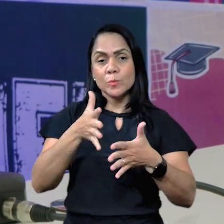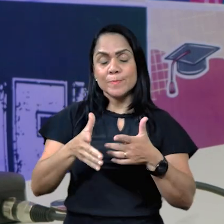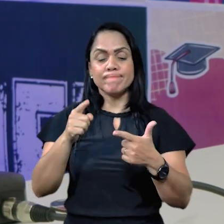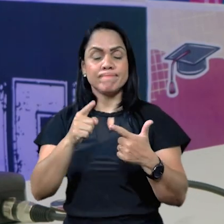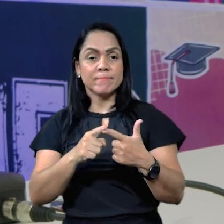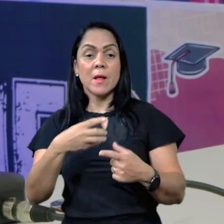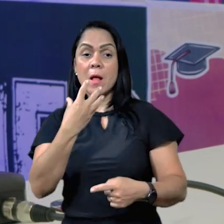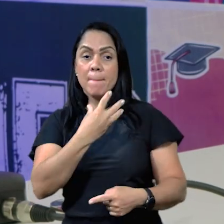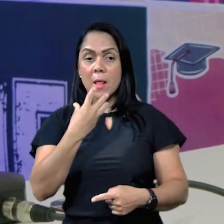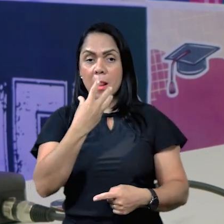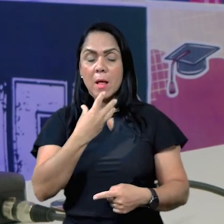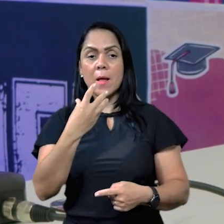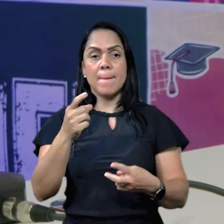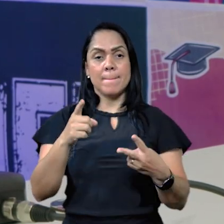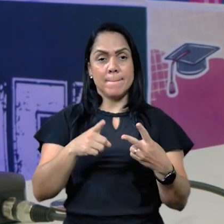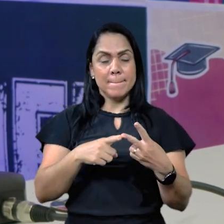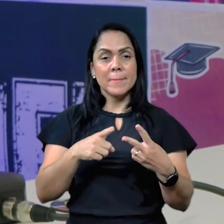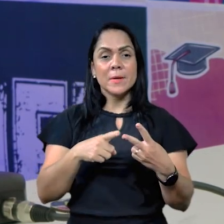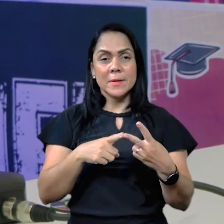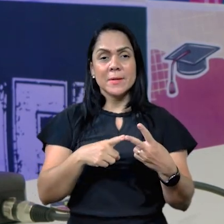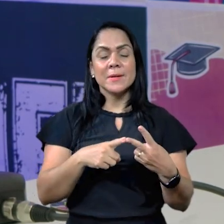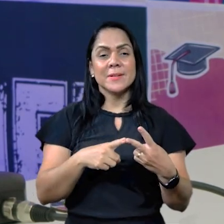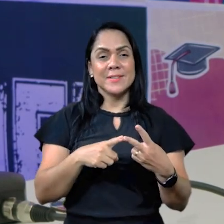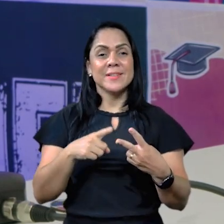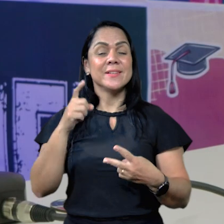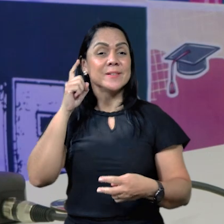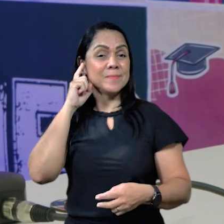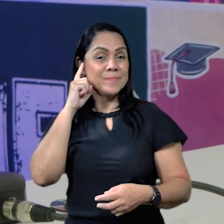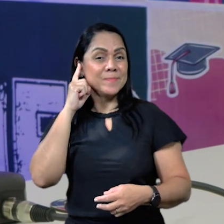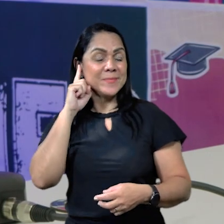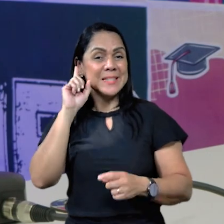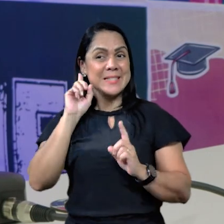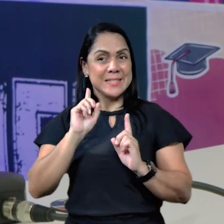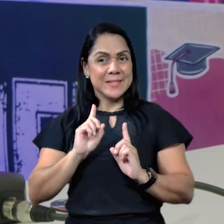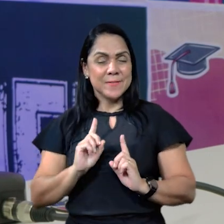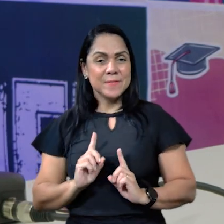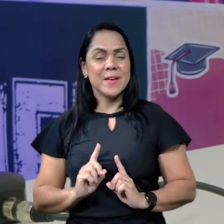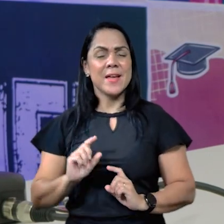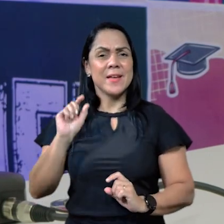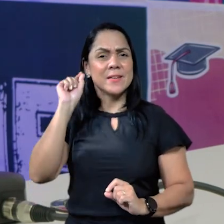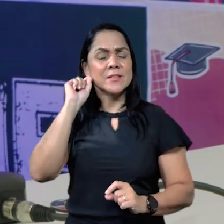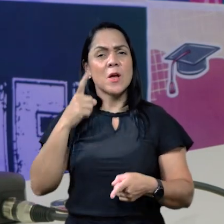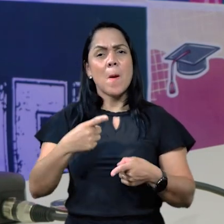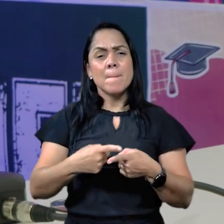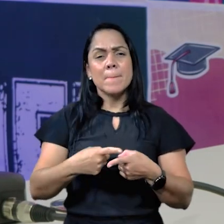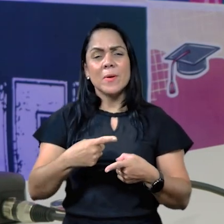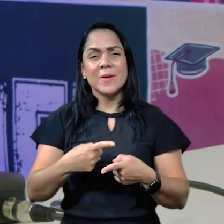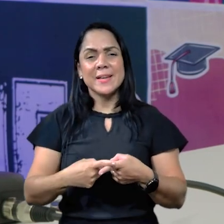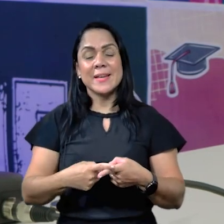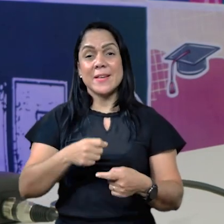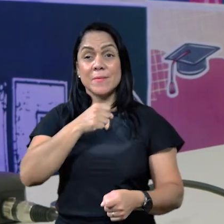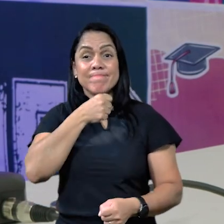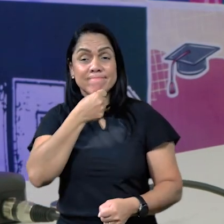surdos oralizados, surdos que têm deficiência auditiva, né, que foi causado ou